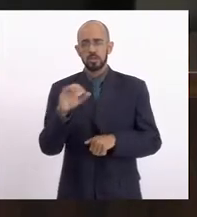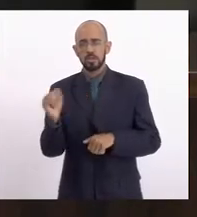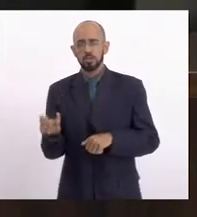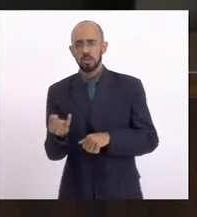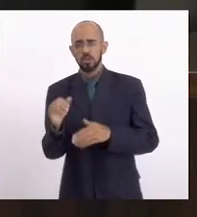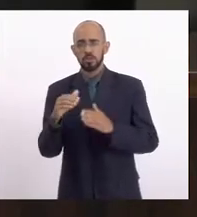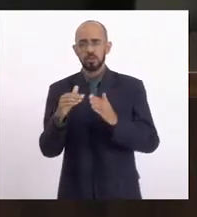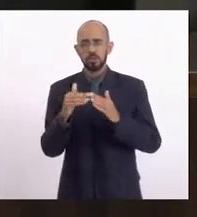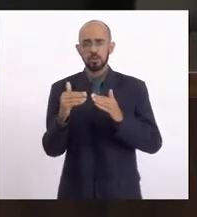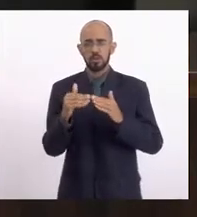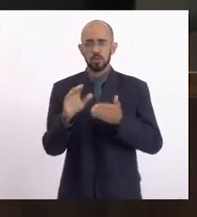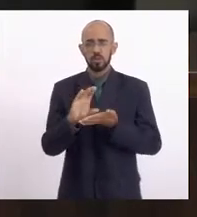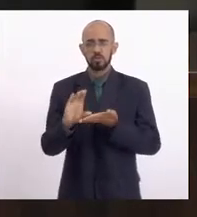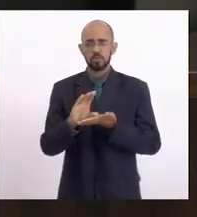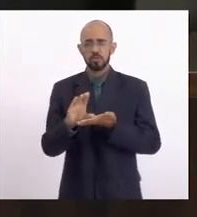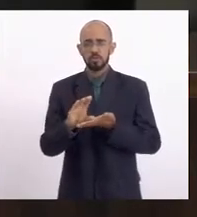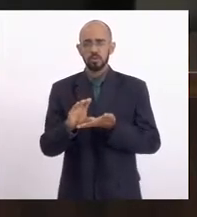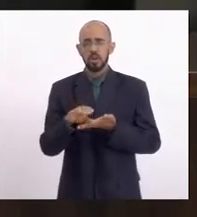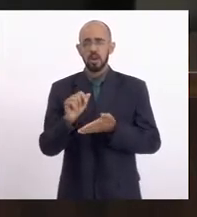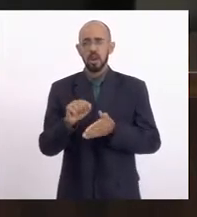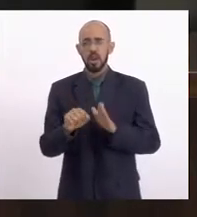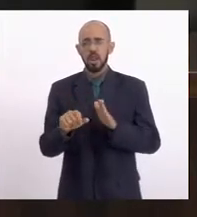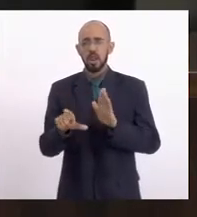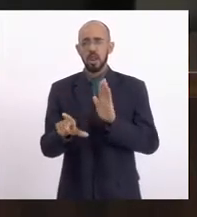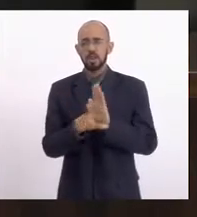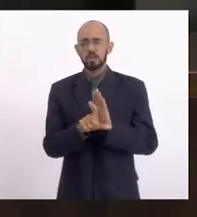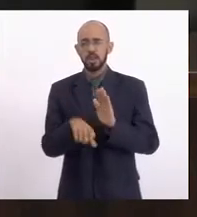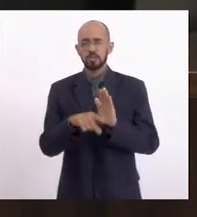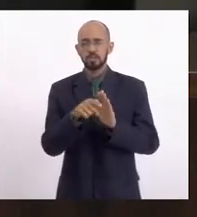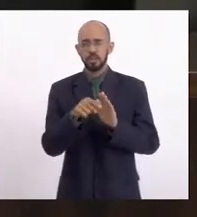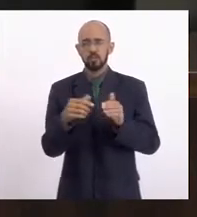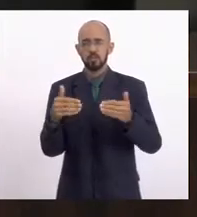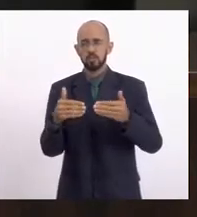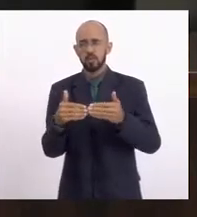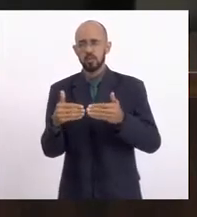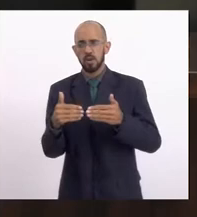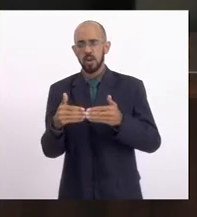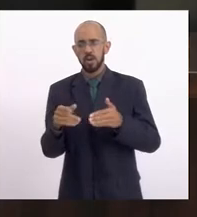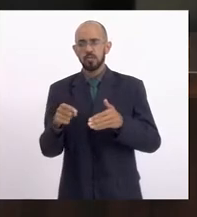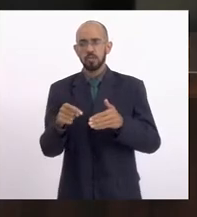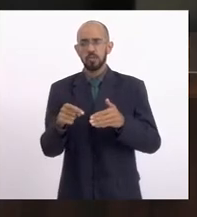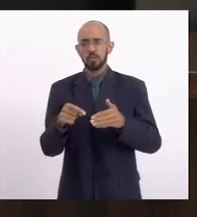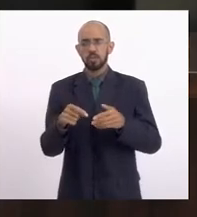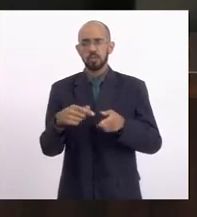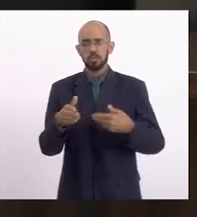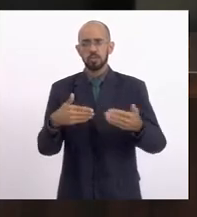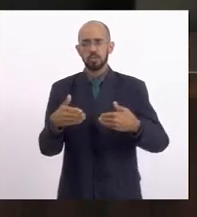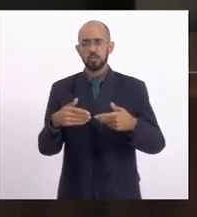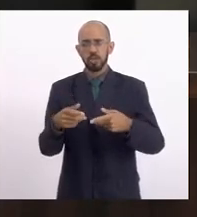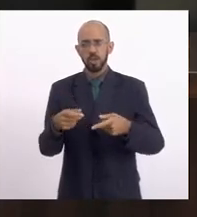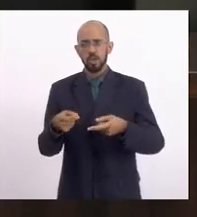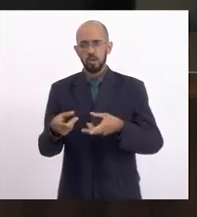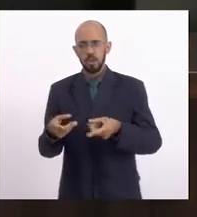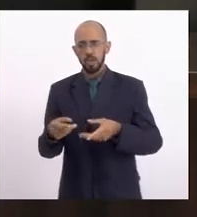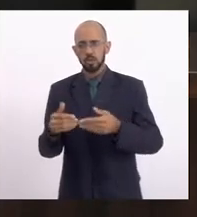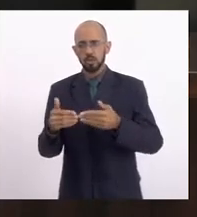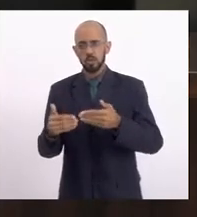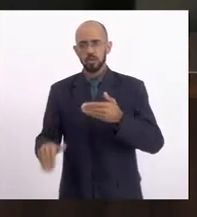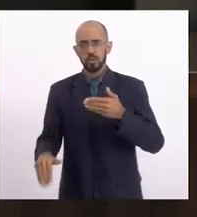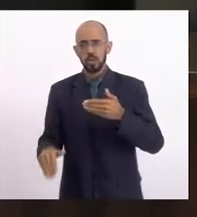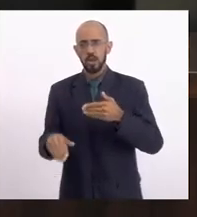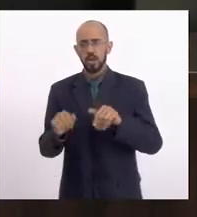tutela condicionalidade legislação condicional comentário códigos favorável da economia dos de comércio contrário tributação controle da arrecadação Estadual